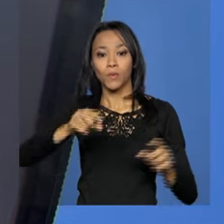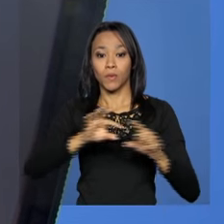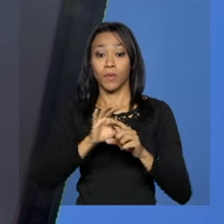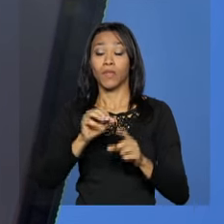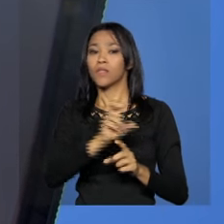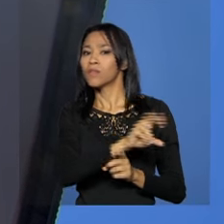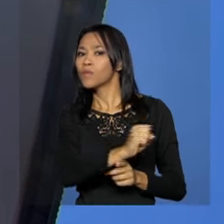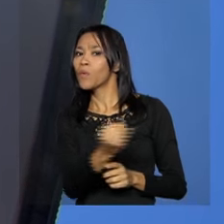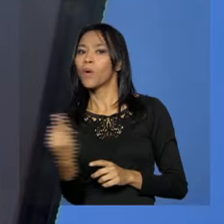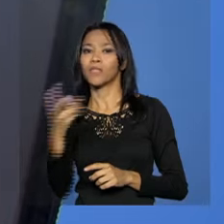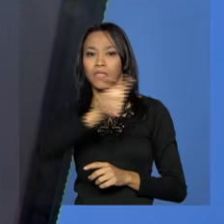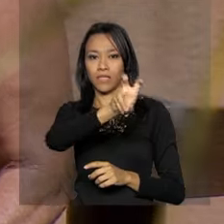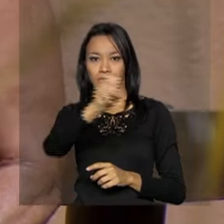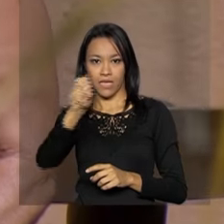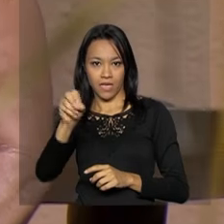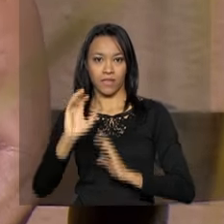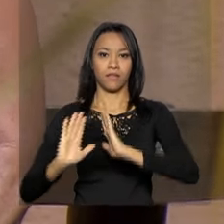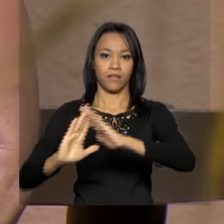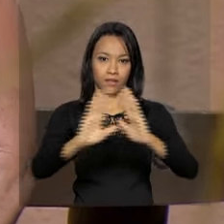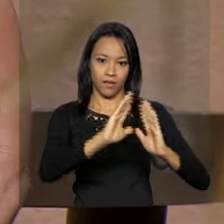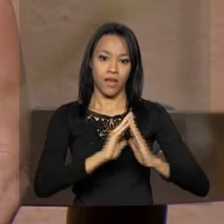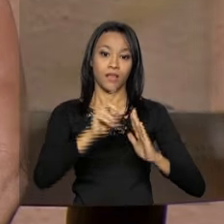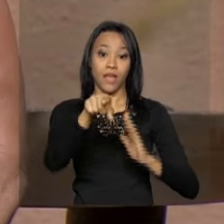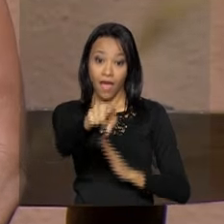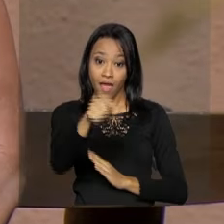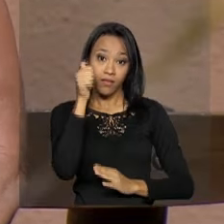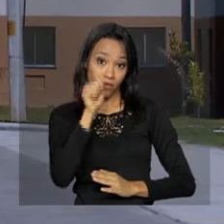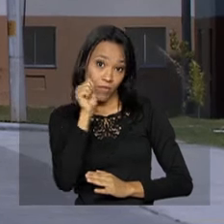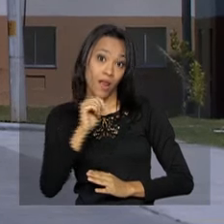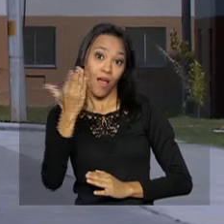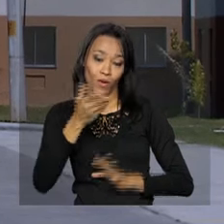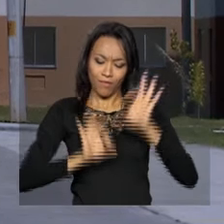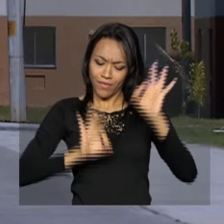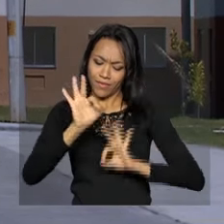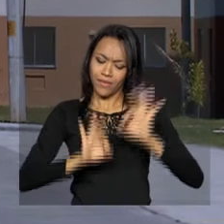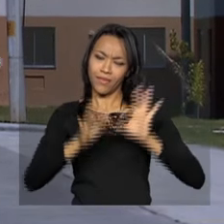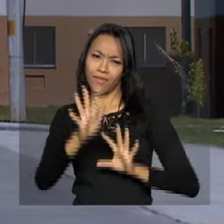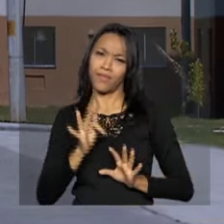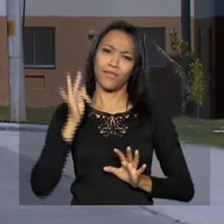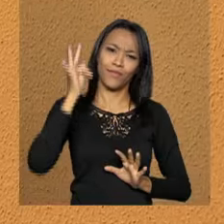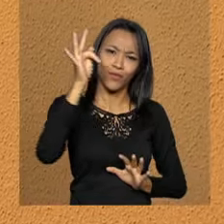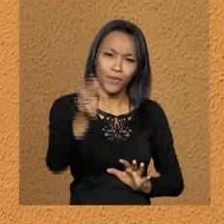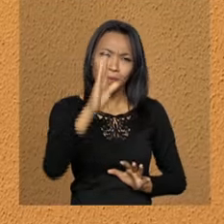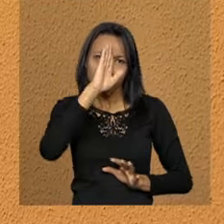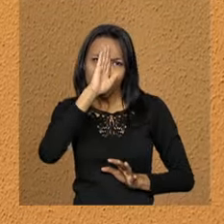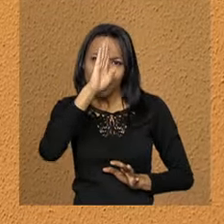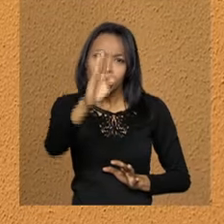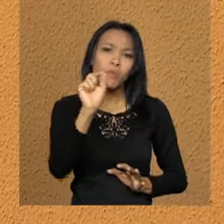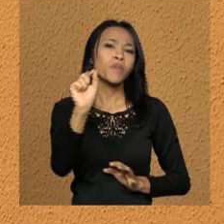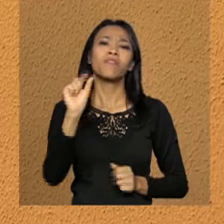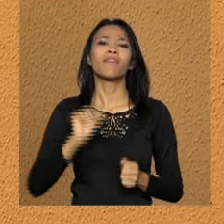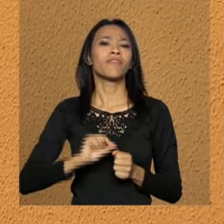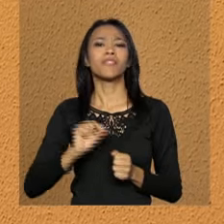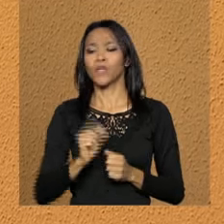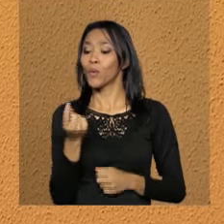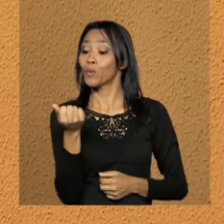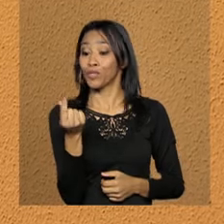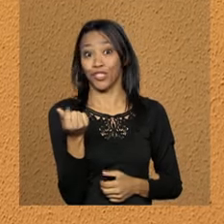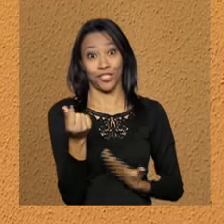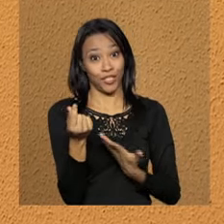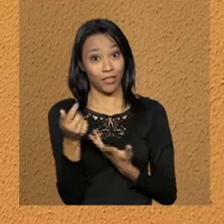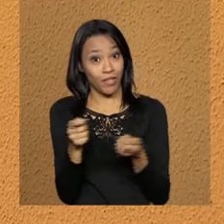500 unidades habitacionais. Rosimari agora planeja o futuro, principalmente o que vai fazer com o dinheiro